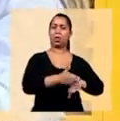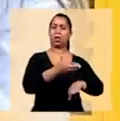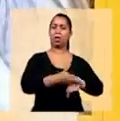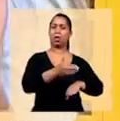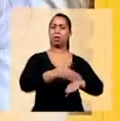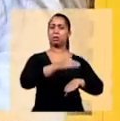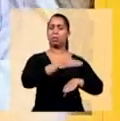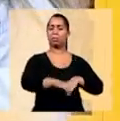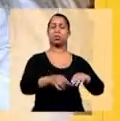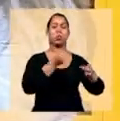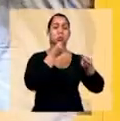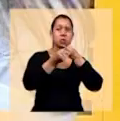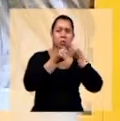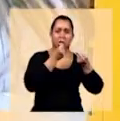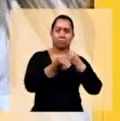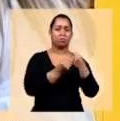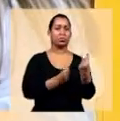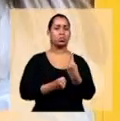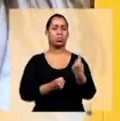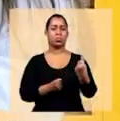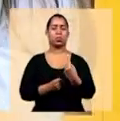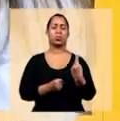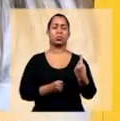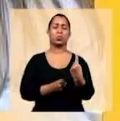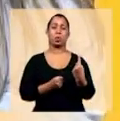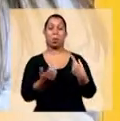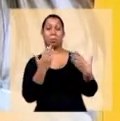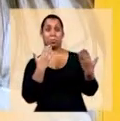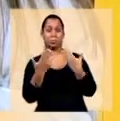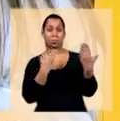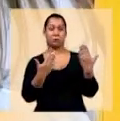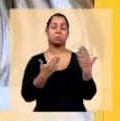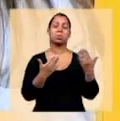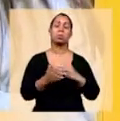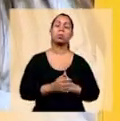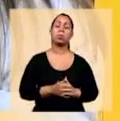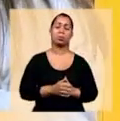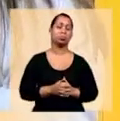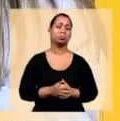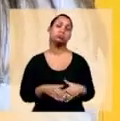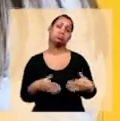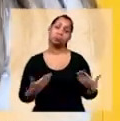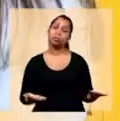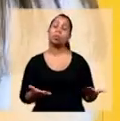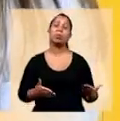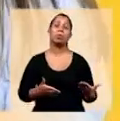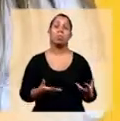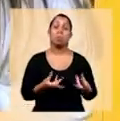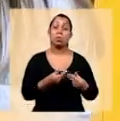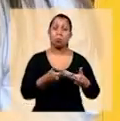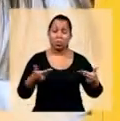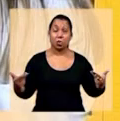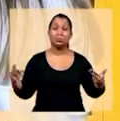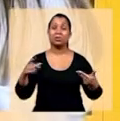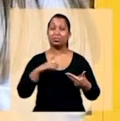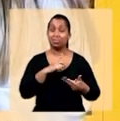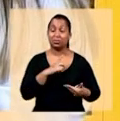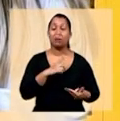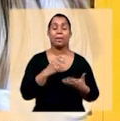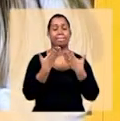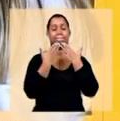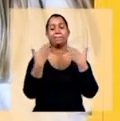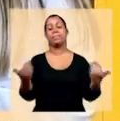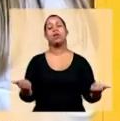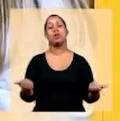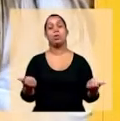das entrevistas individuais com o psicólogo, com o clima organizacional, levantamento, né? Então, assim, quanto mais ferramentas ele